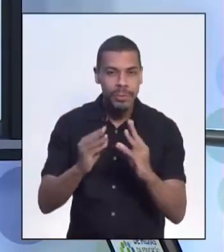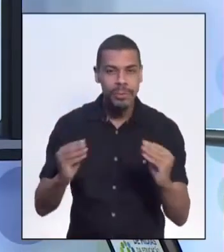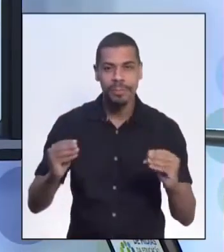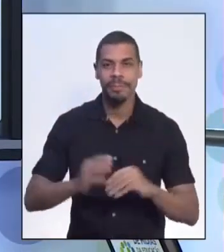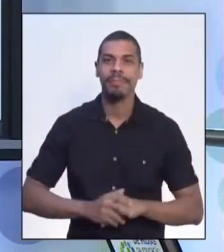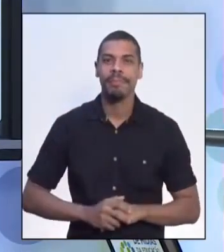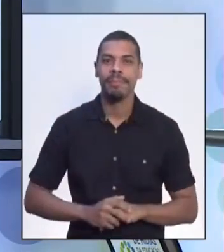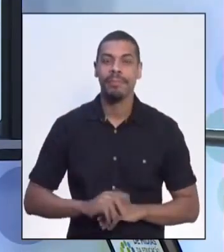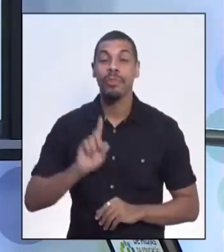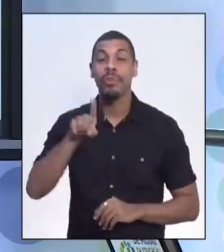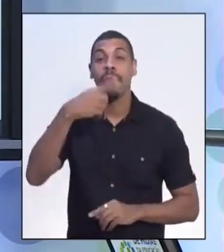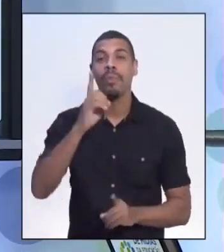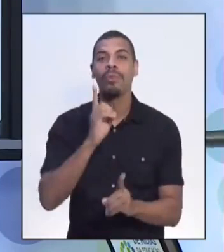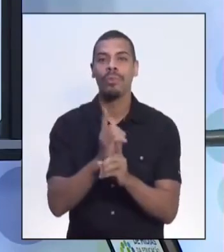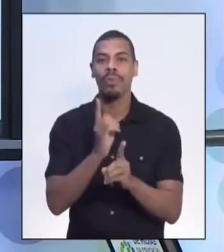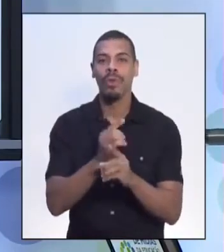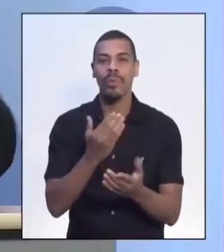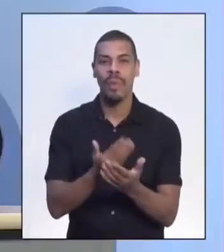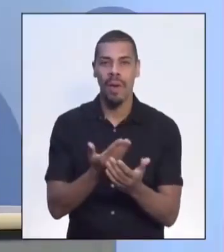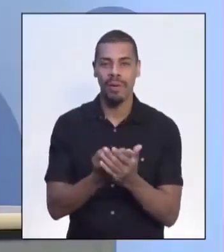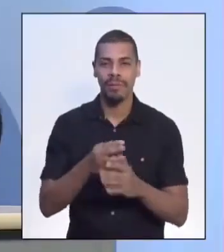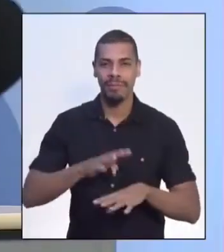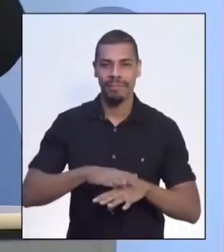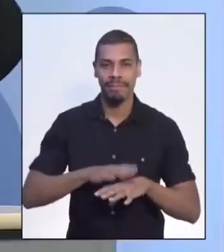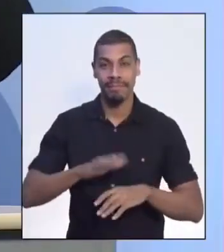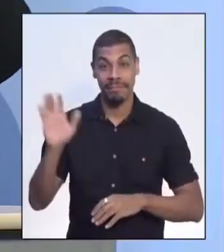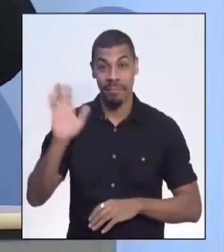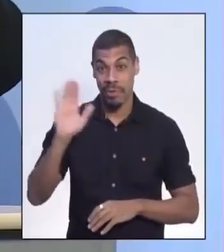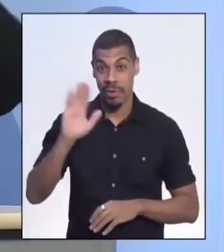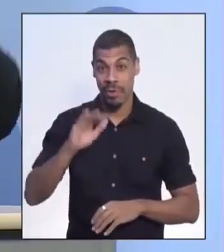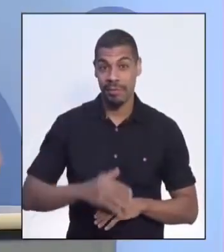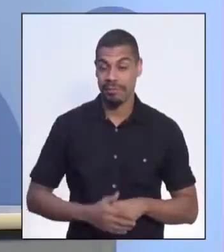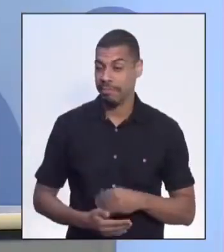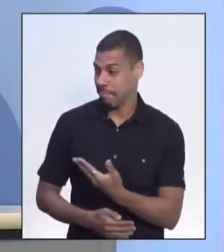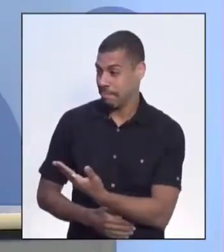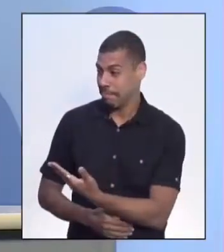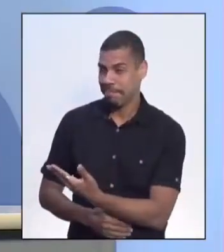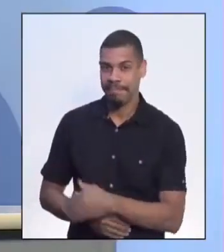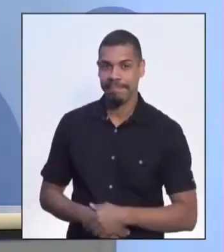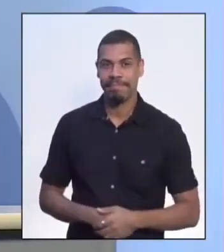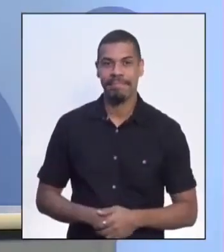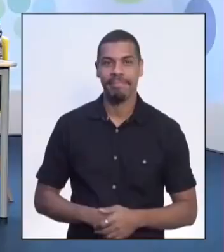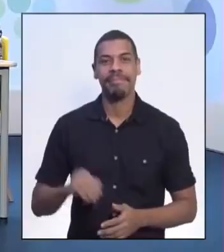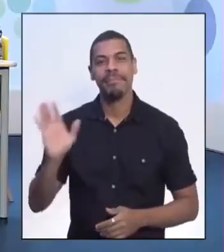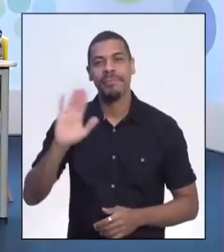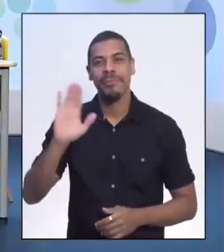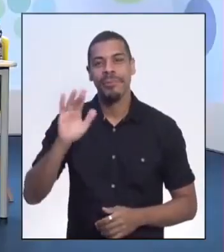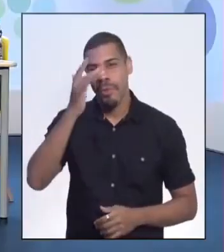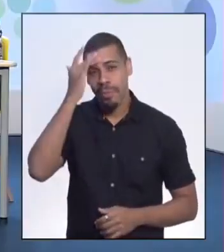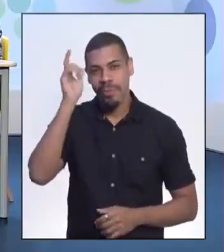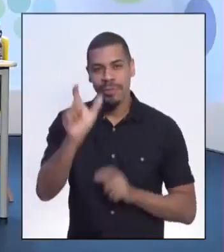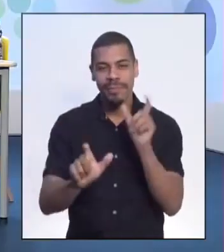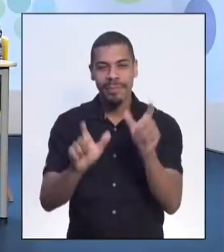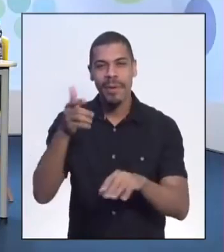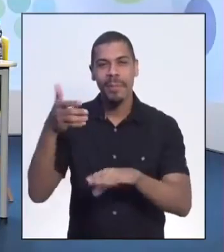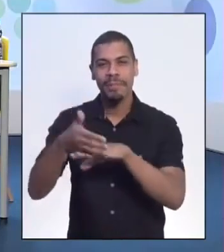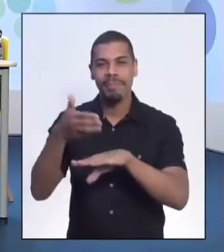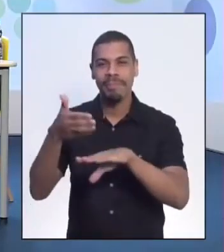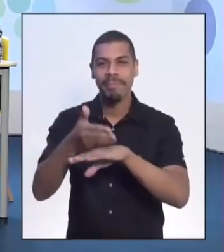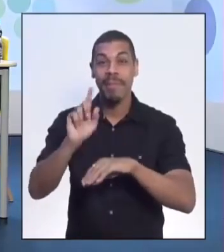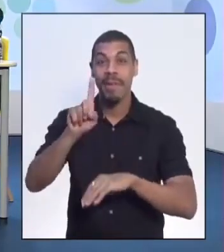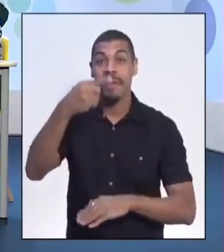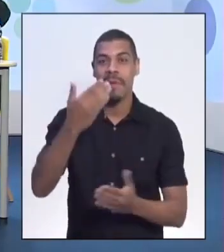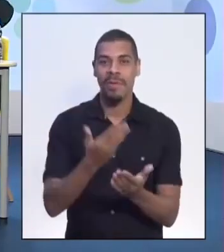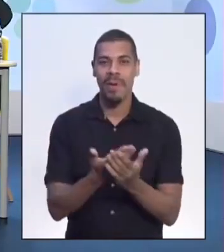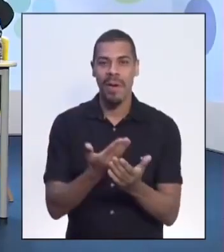gente se encontra na próxima aula. Tchau. Quer se despedir, professora Roberta? Quero sim. Tchau, pessoal. Obrigada pela participação. Até a